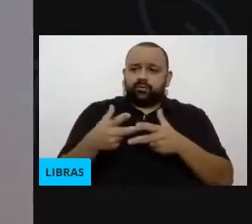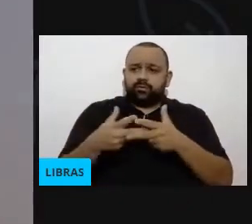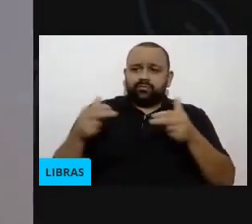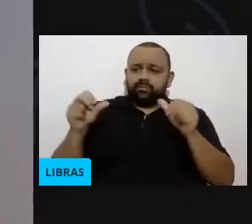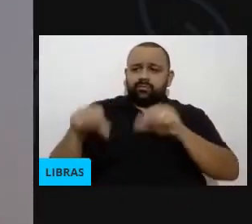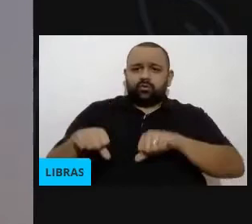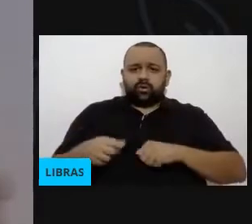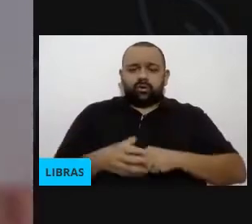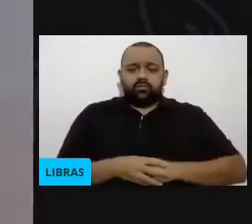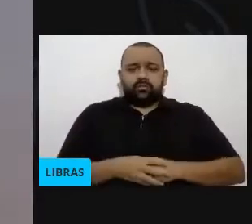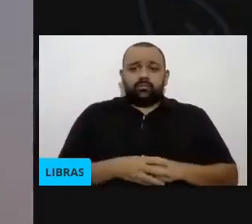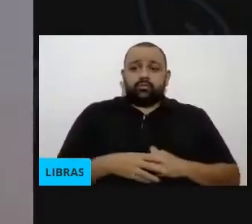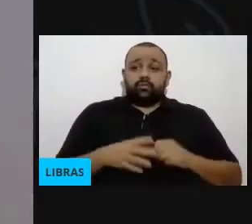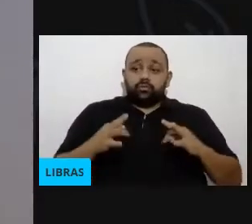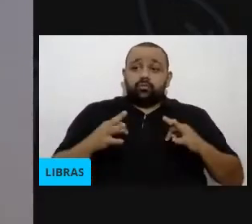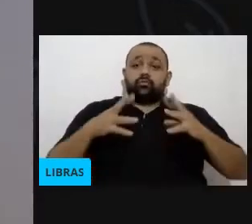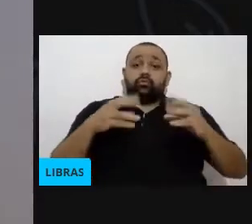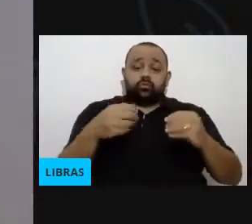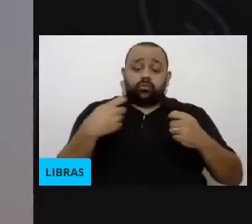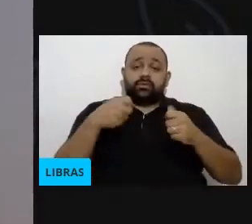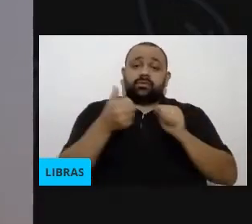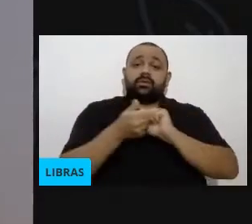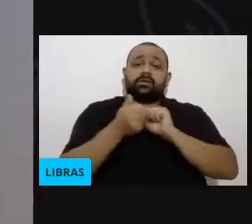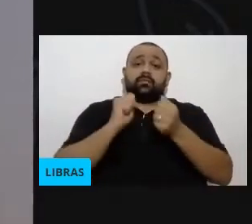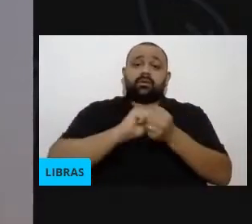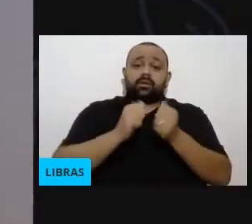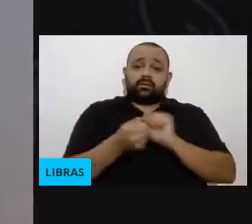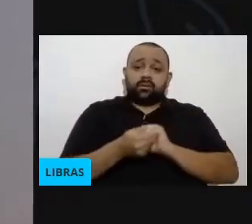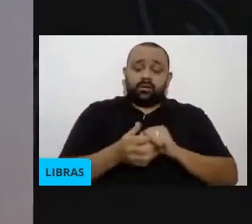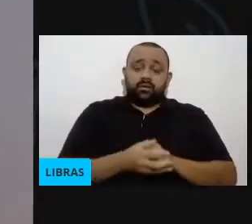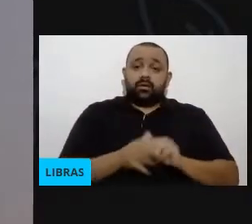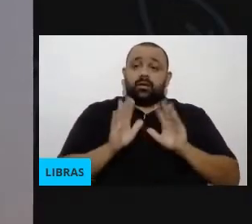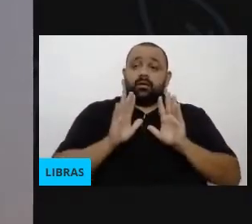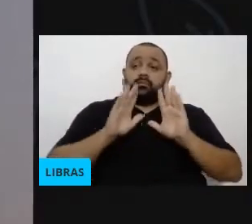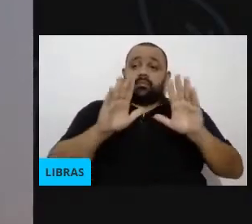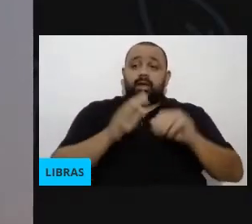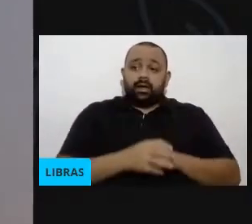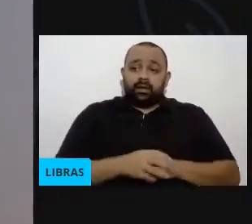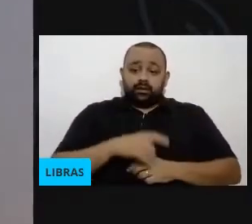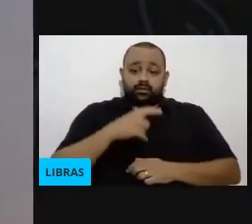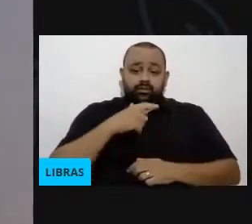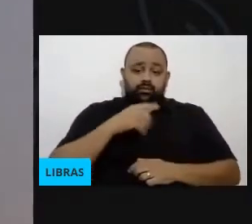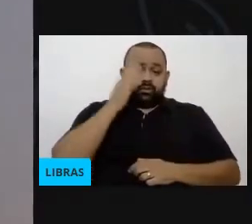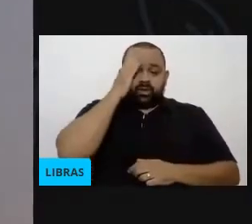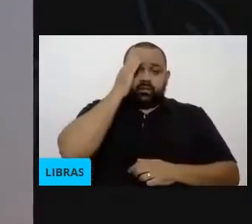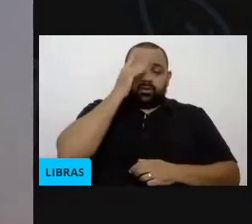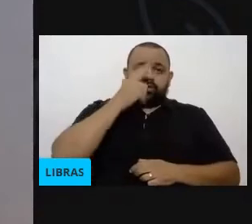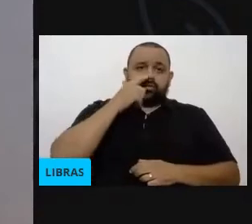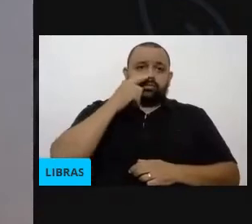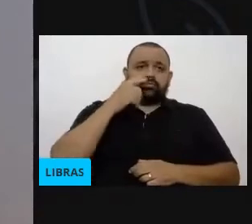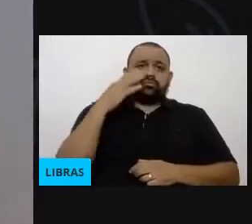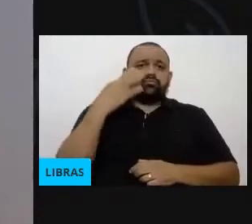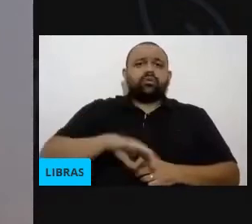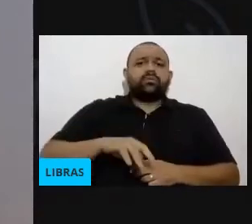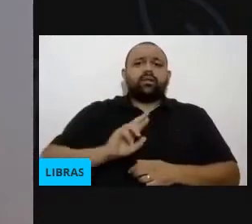ainda, né? Todo mundo tem que se adaptar. Mas o fato é que, logo cedo, a gente viu que isso não ia dar certo. E a gente foi se isolando cada